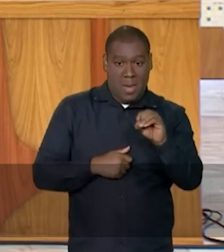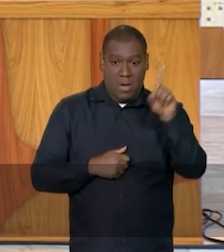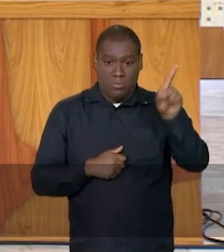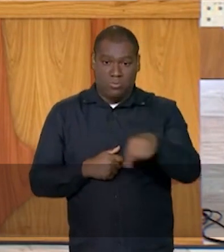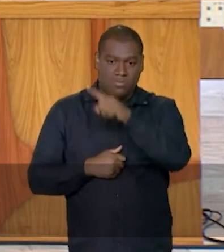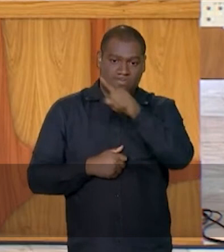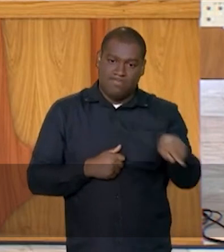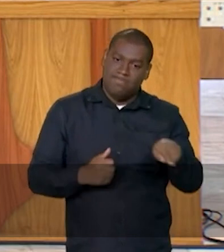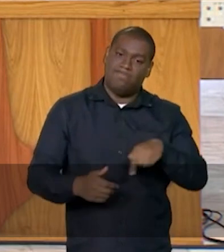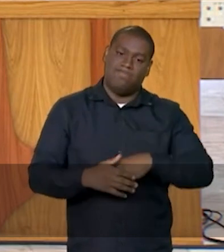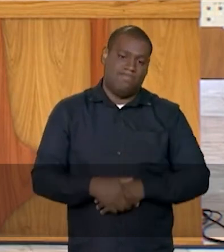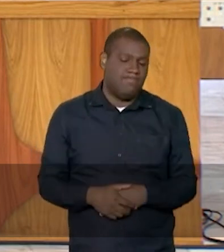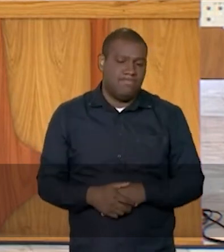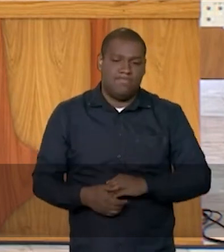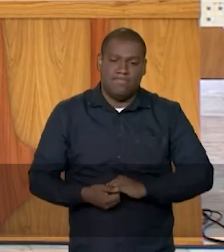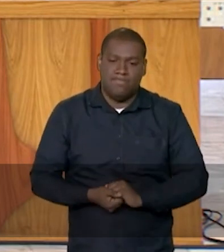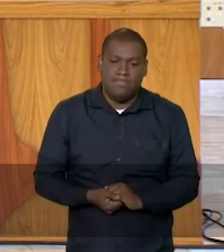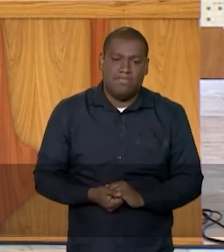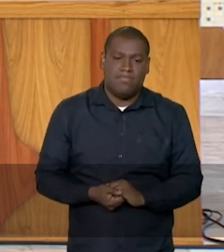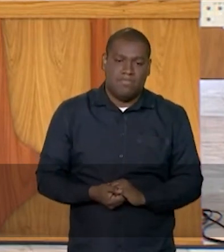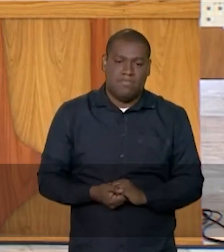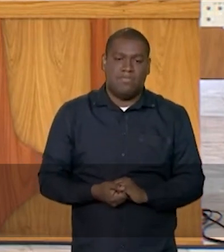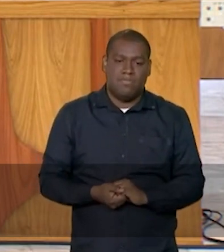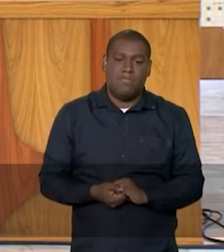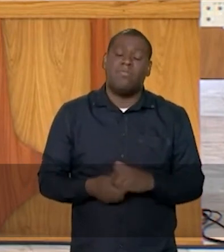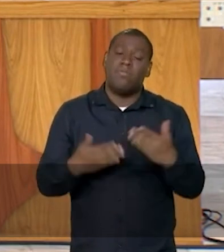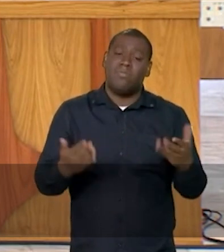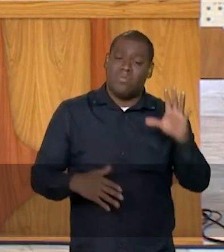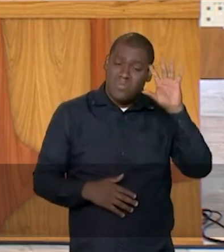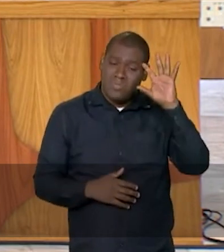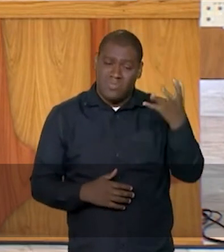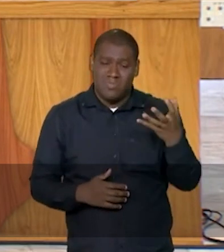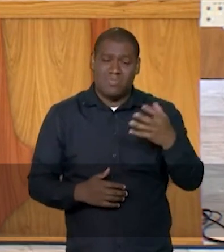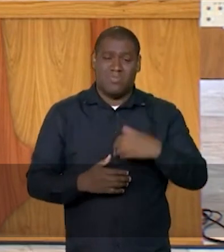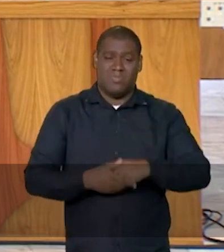por quais foi tomada essa decisão, muitos dos quais eu já estou aqui